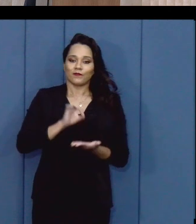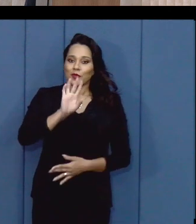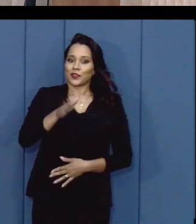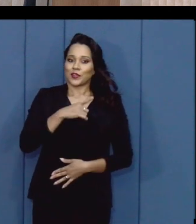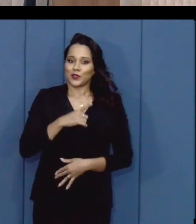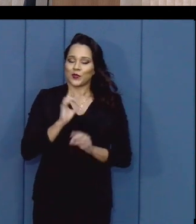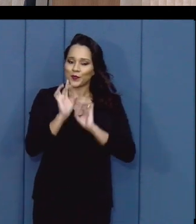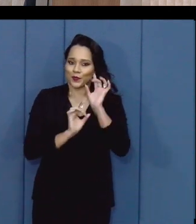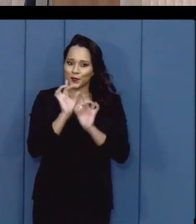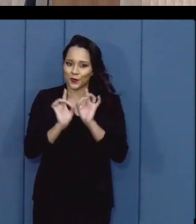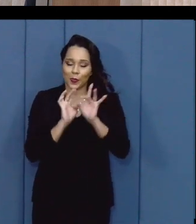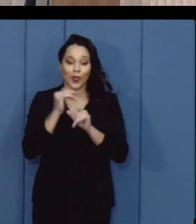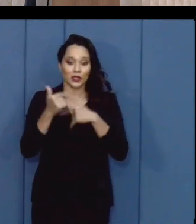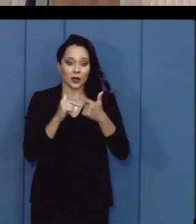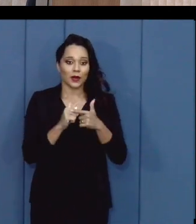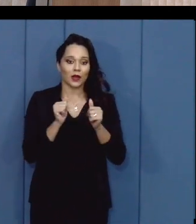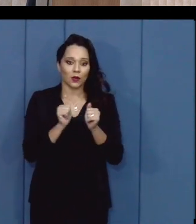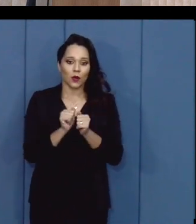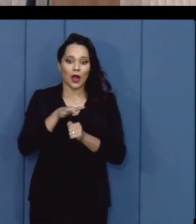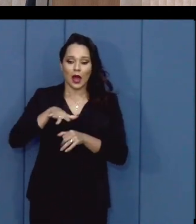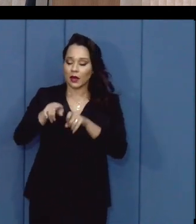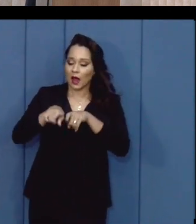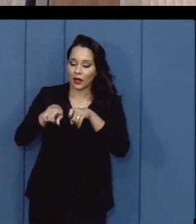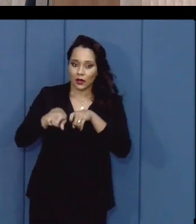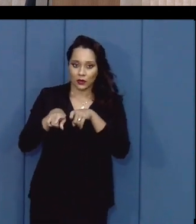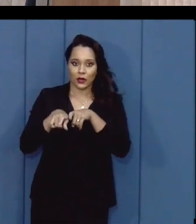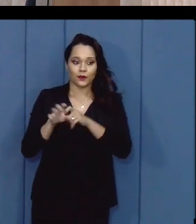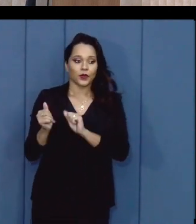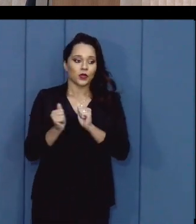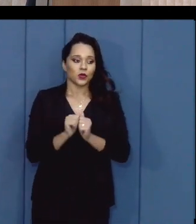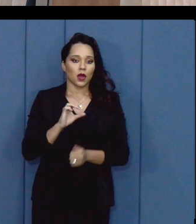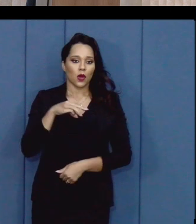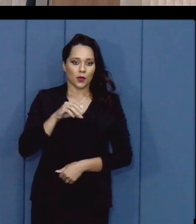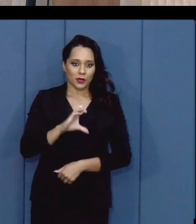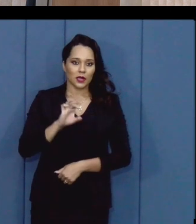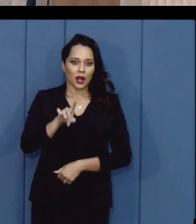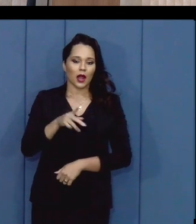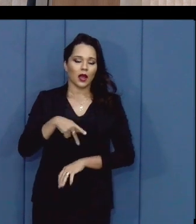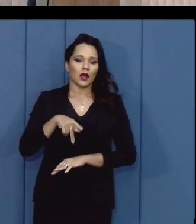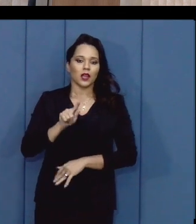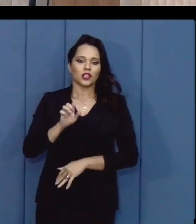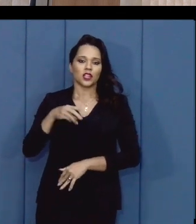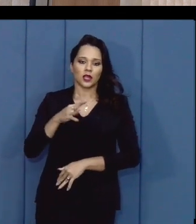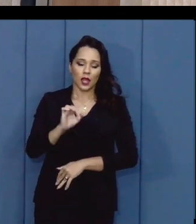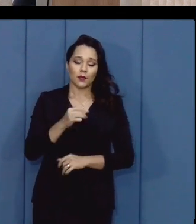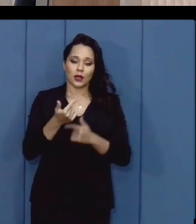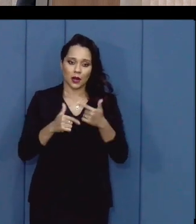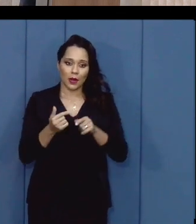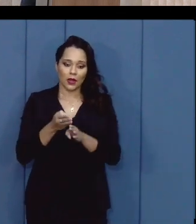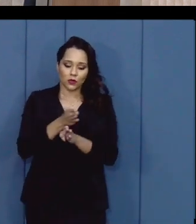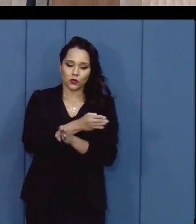Deus, o privilégio de trabalhar com o Madido Agrícola junto à OMC, né, em Genebra, e trabalhei agora, os